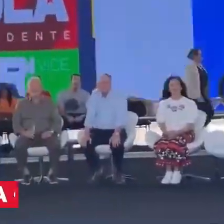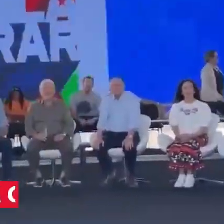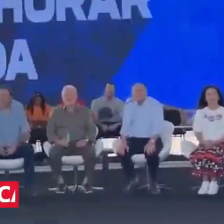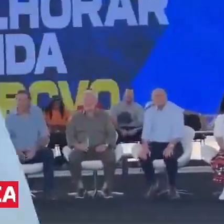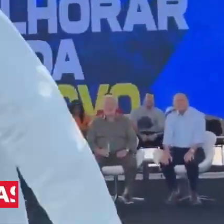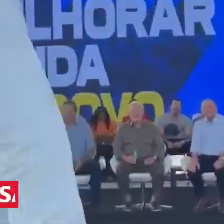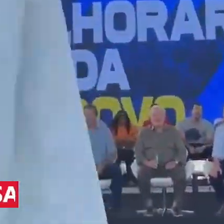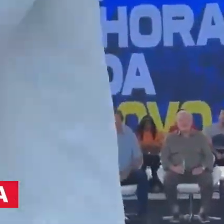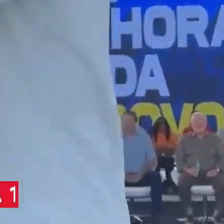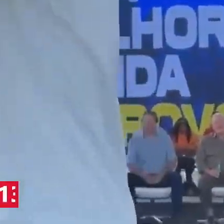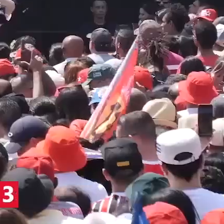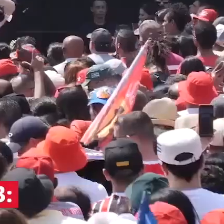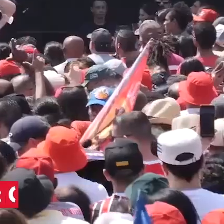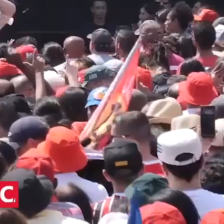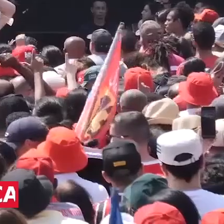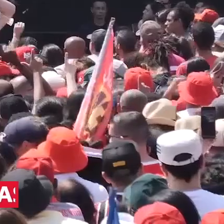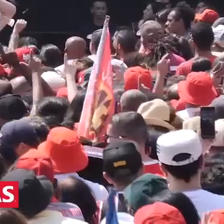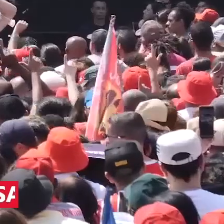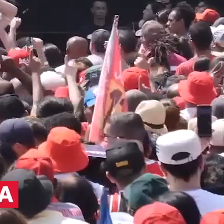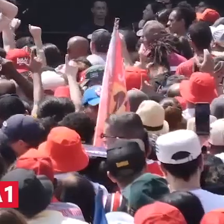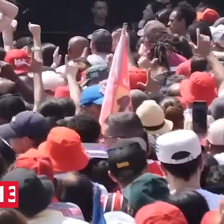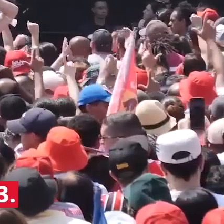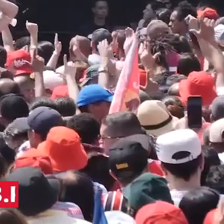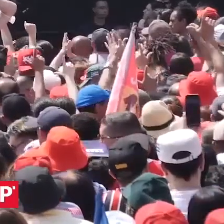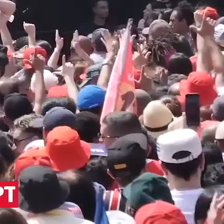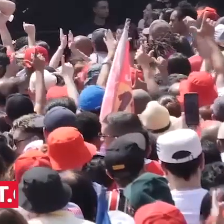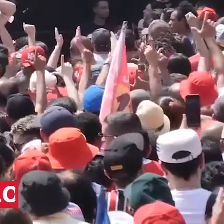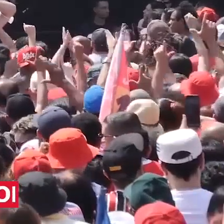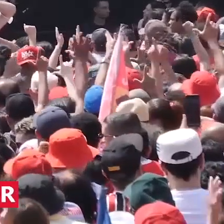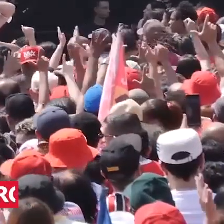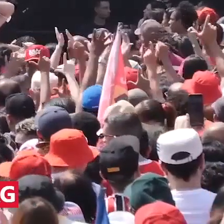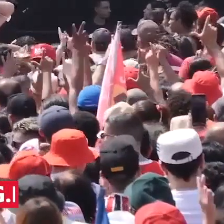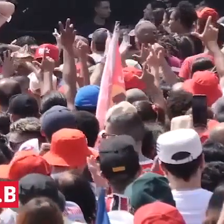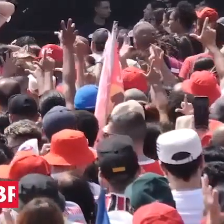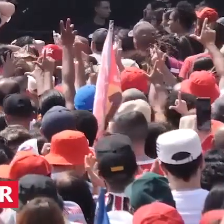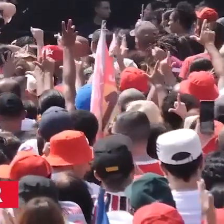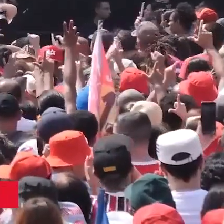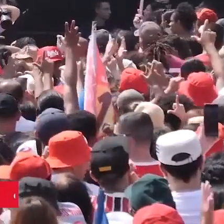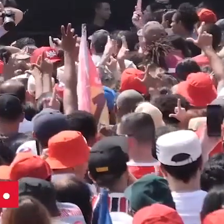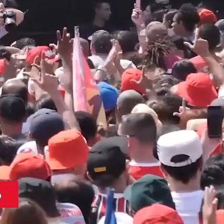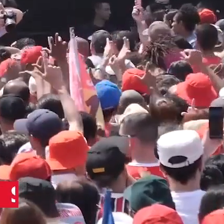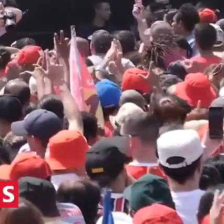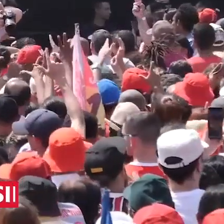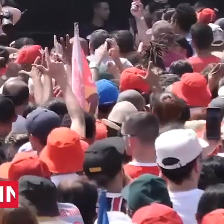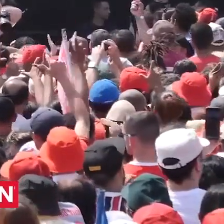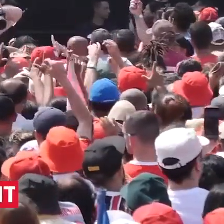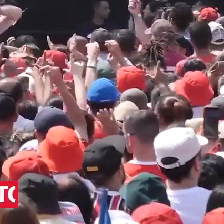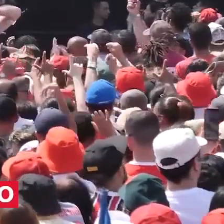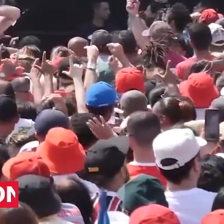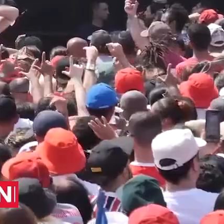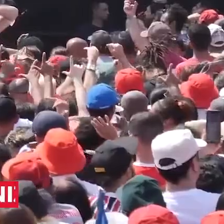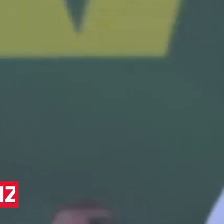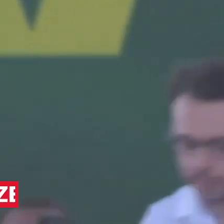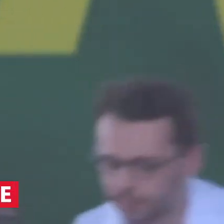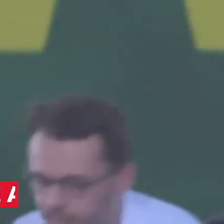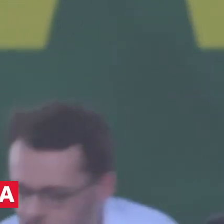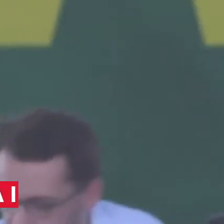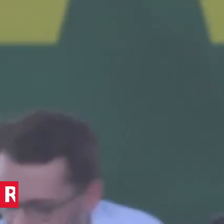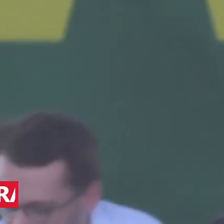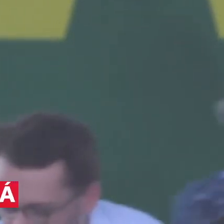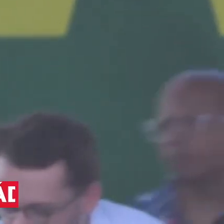que tinha um juiz mentindo, eu disse o tempo inteiro que tinha um grupo-tarefa do Ministério Público, que é grave, que